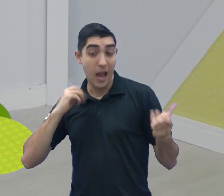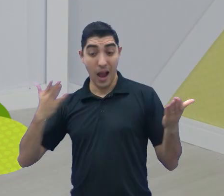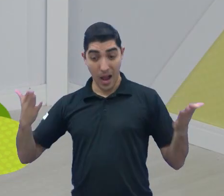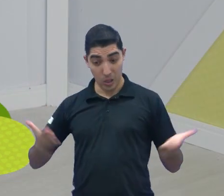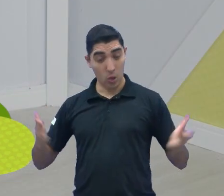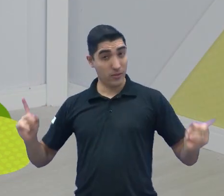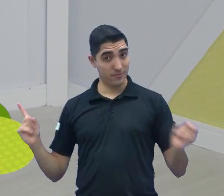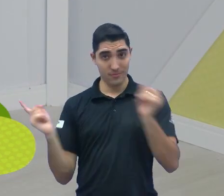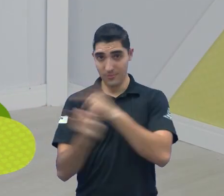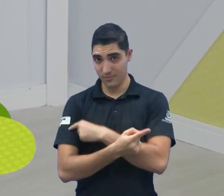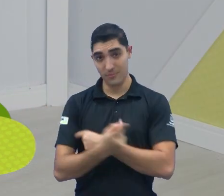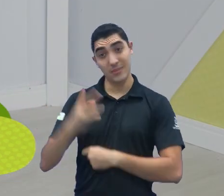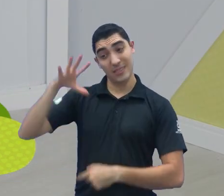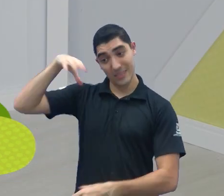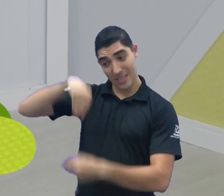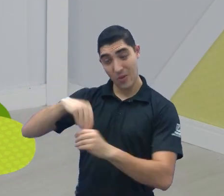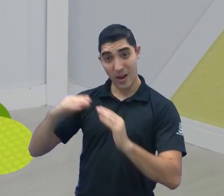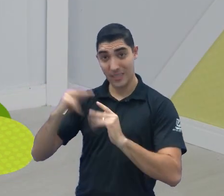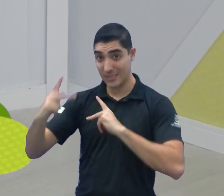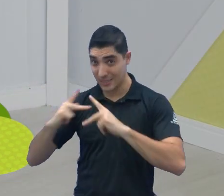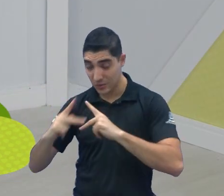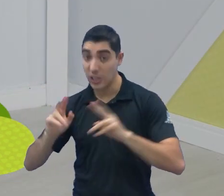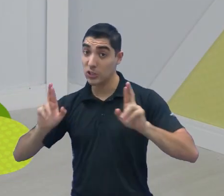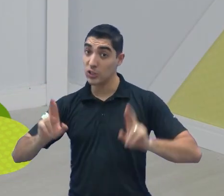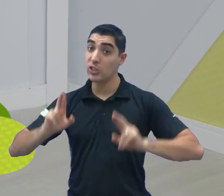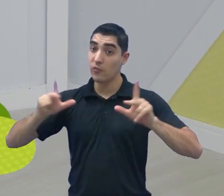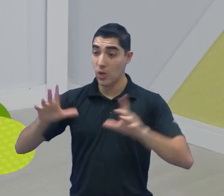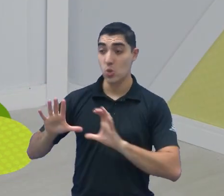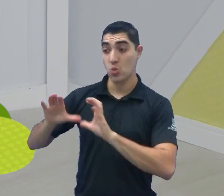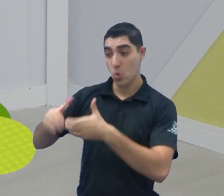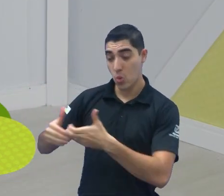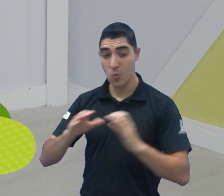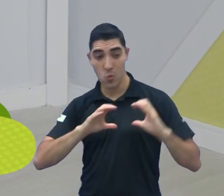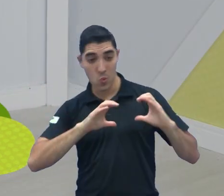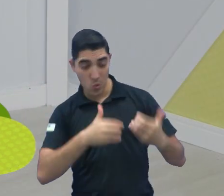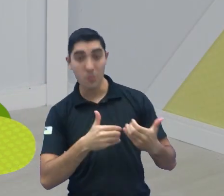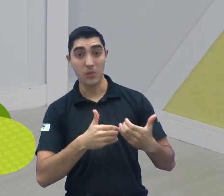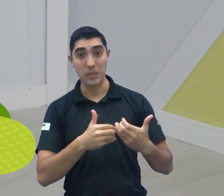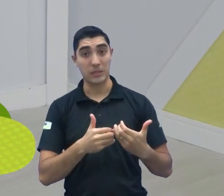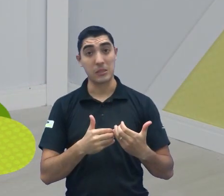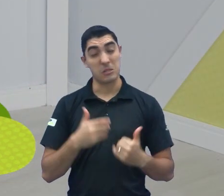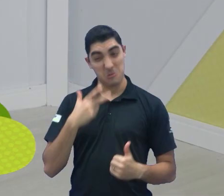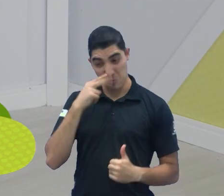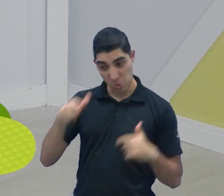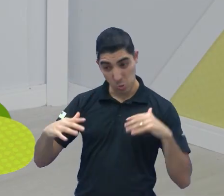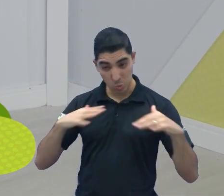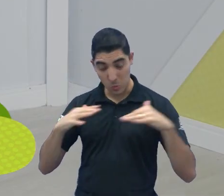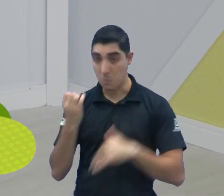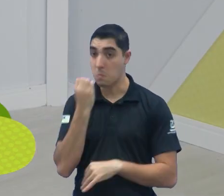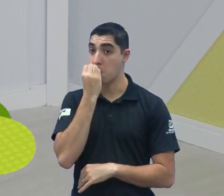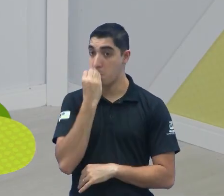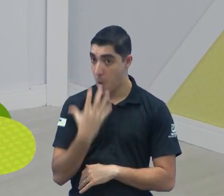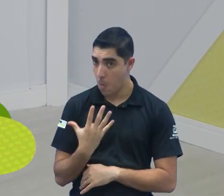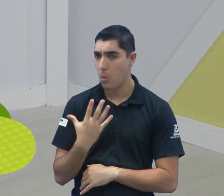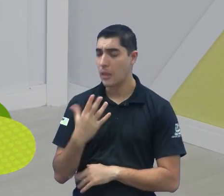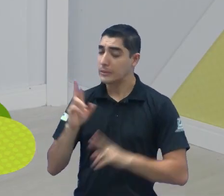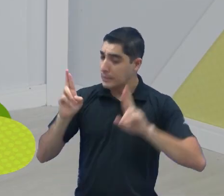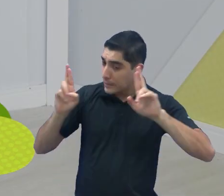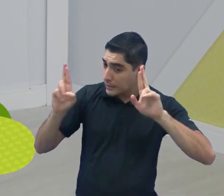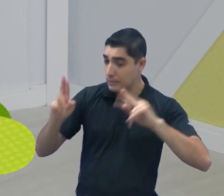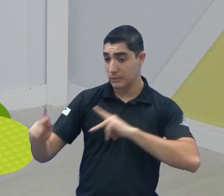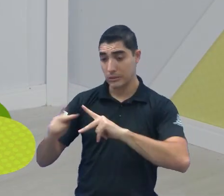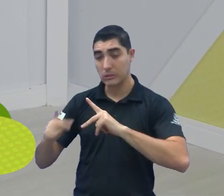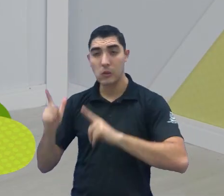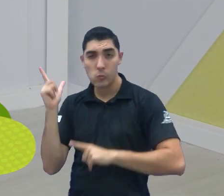mais encorpados, times um pouco diferentes, mais entrosados. A expectativa é de um grande jogo e, claro, a gente espera que o São José mantenha